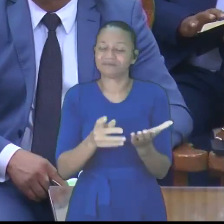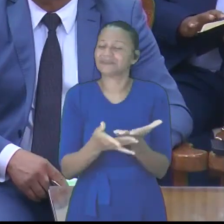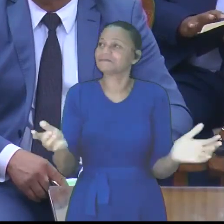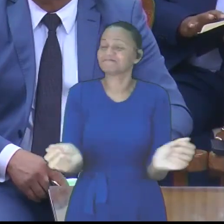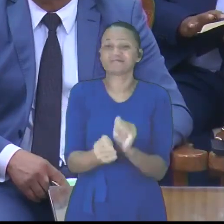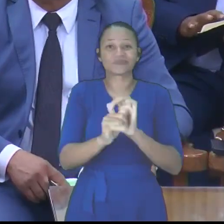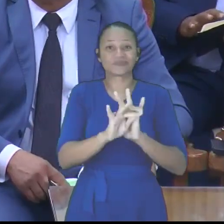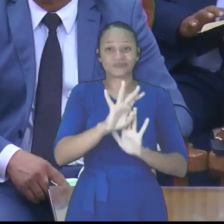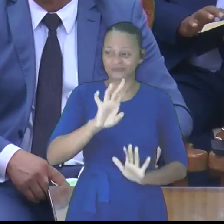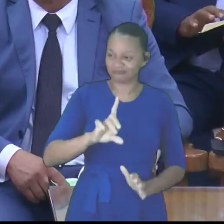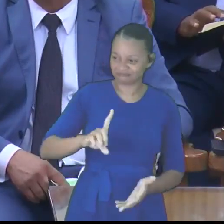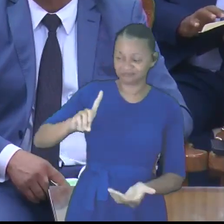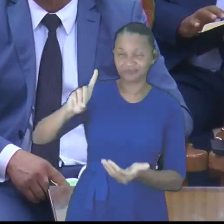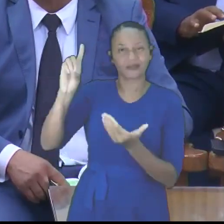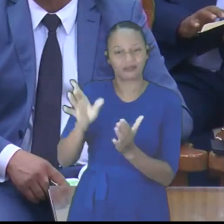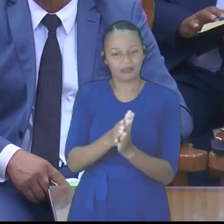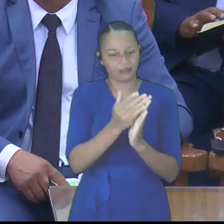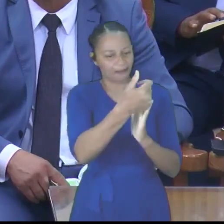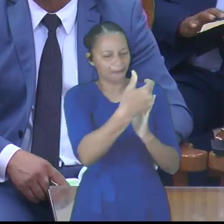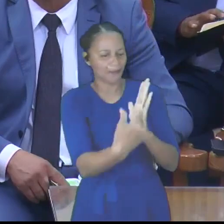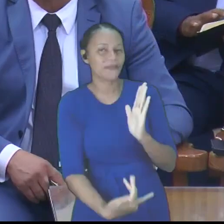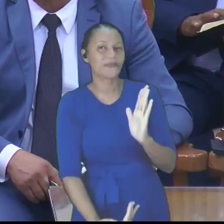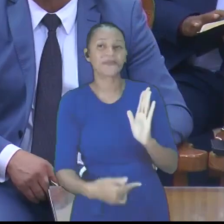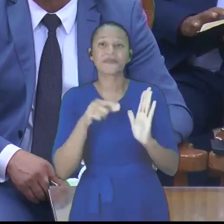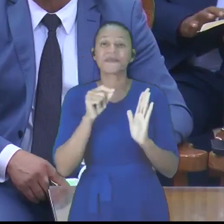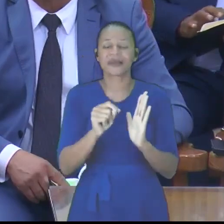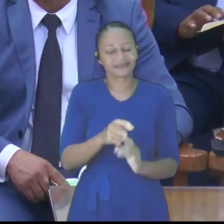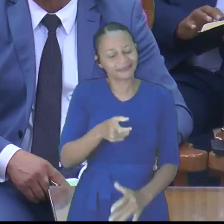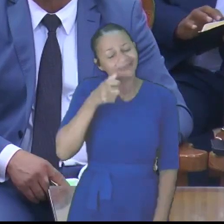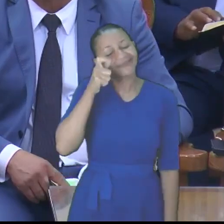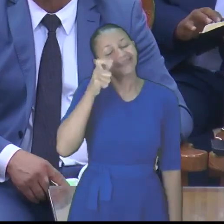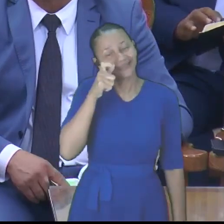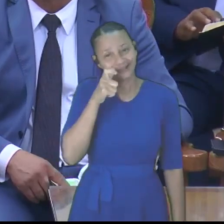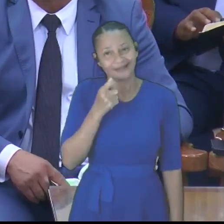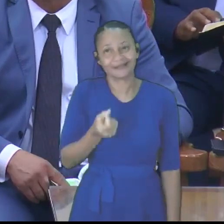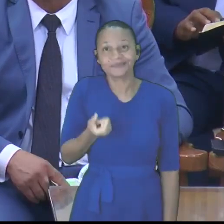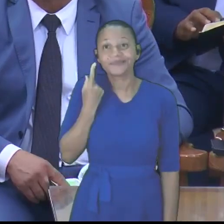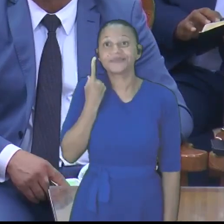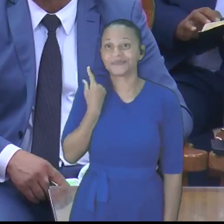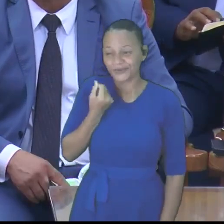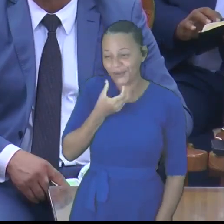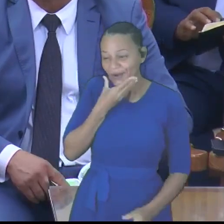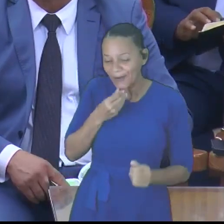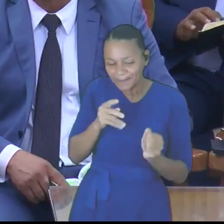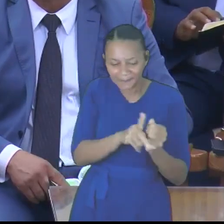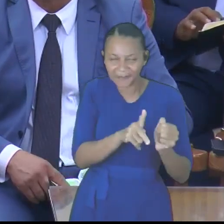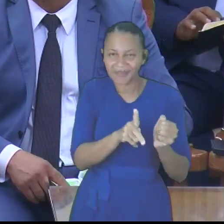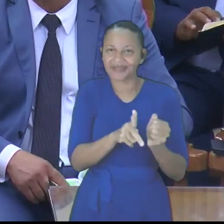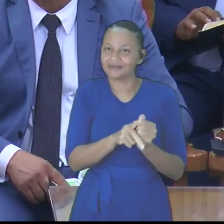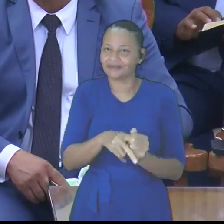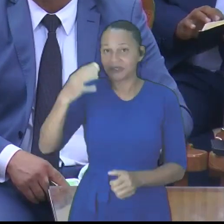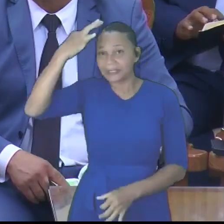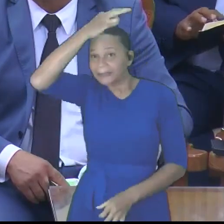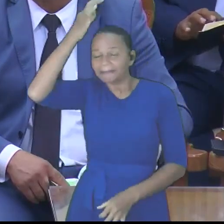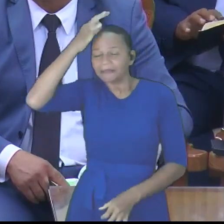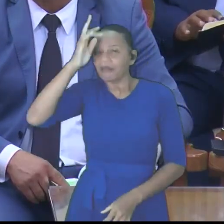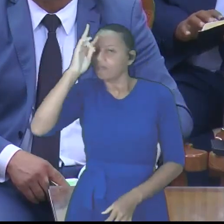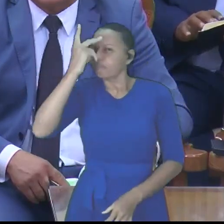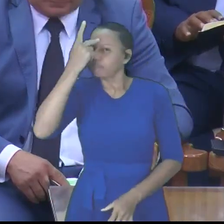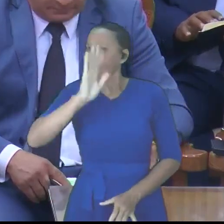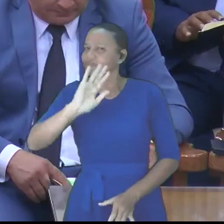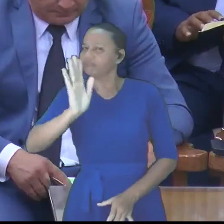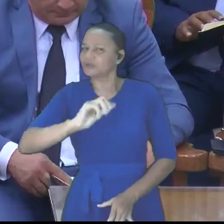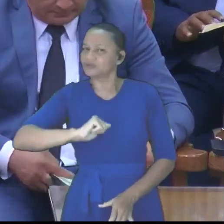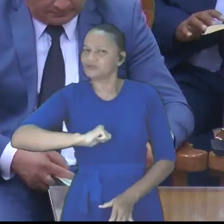Glória a Deus. A Bíblia diz que, interessante que Pedro, o Espírito Santo não se equivocou. Vamos para